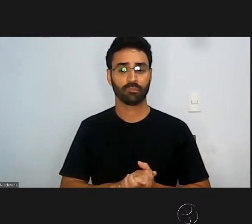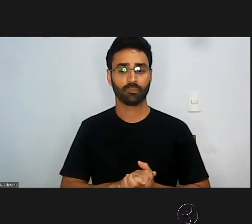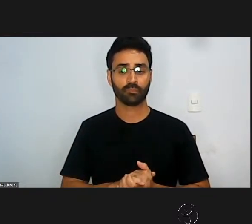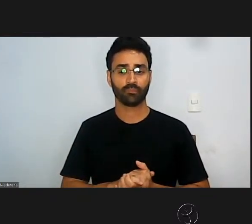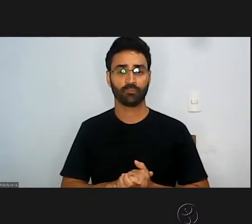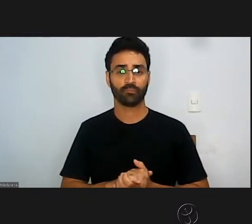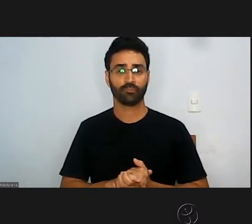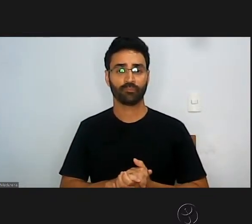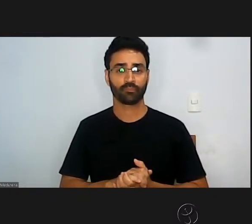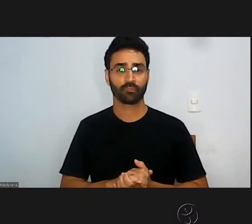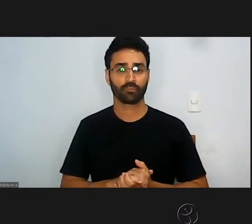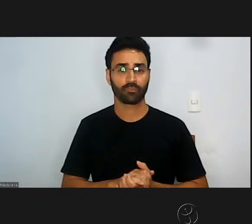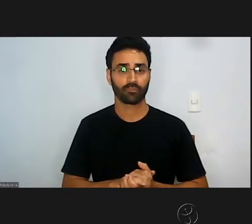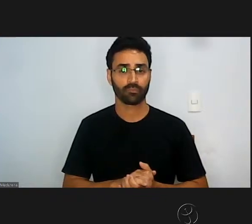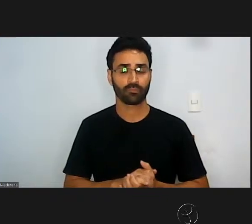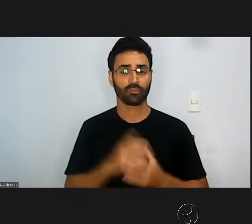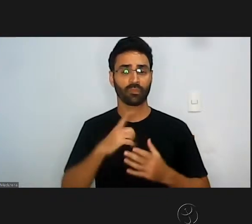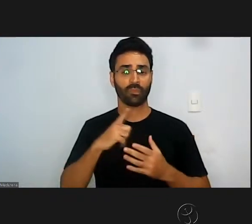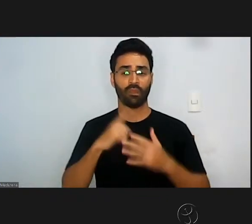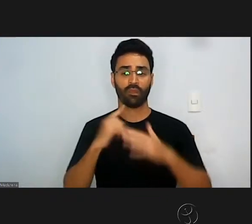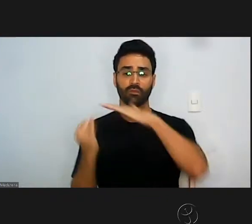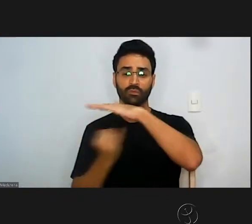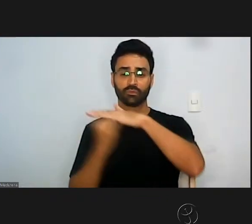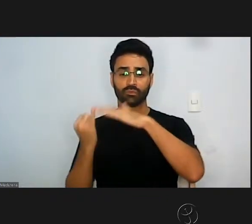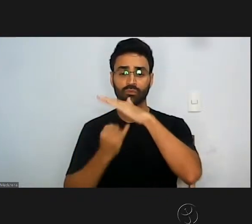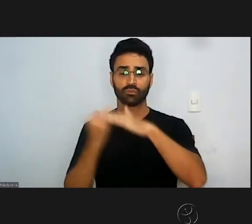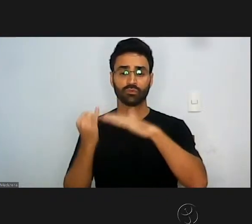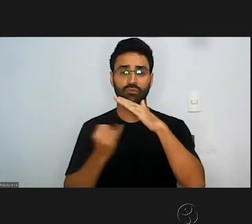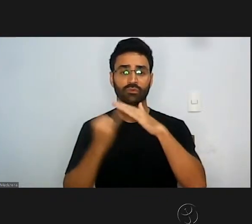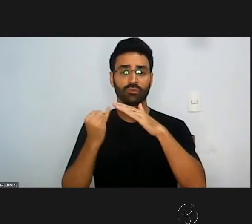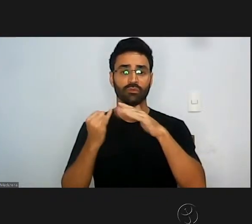raiva contra as instituições, portanto,